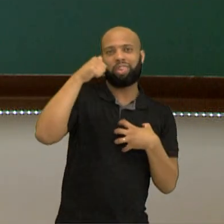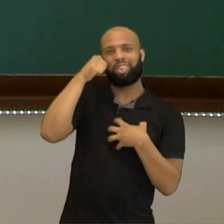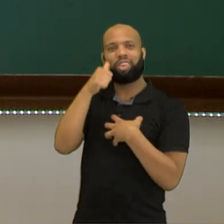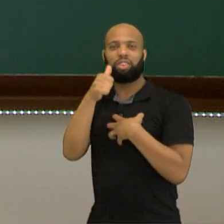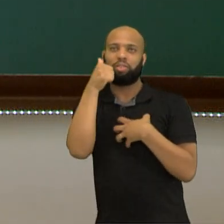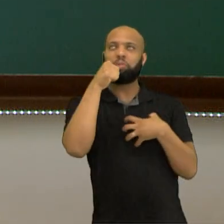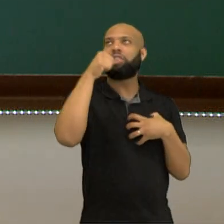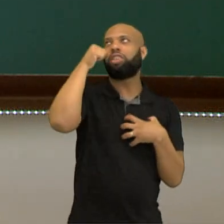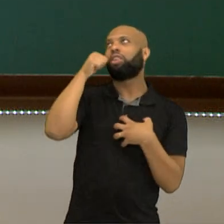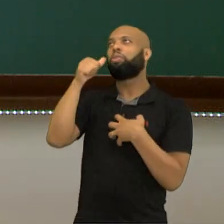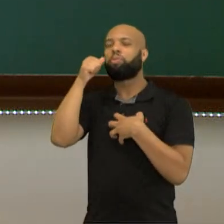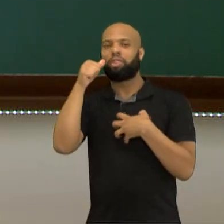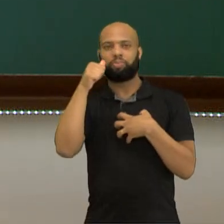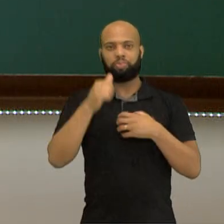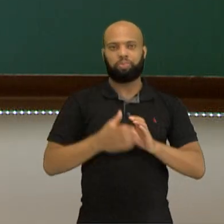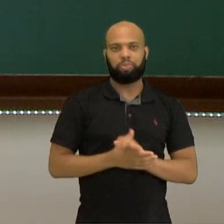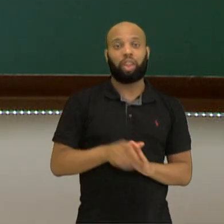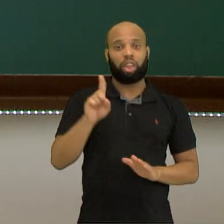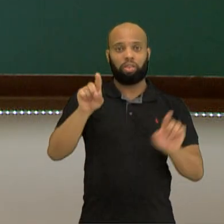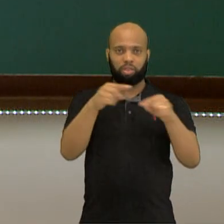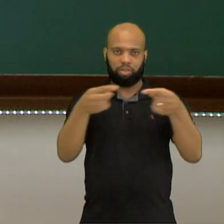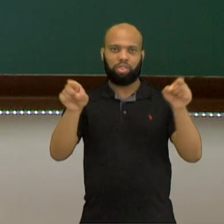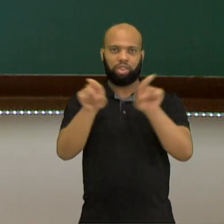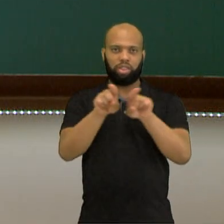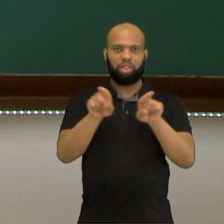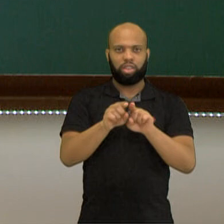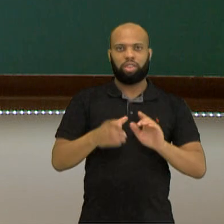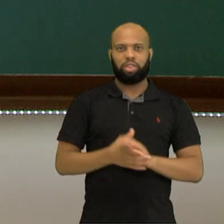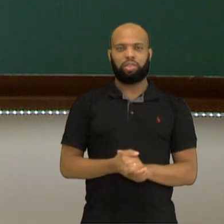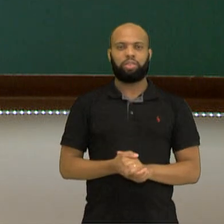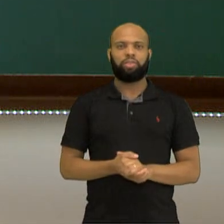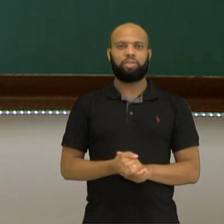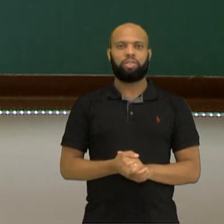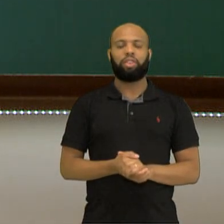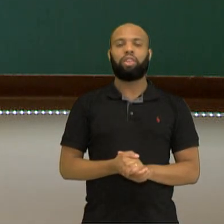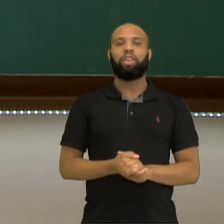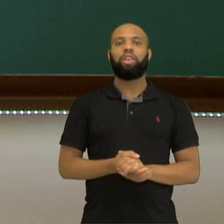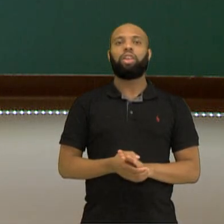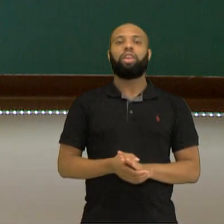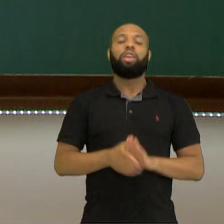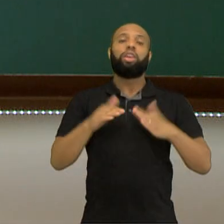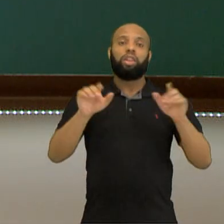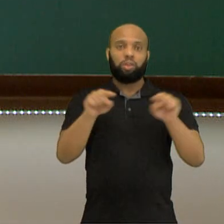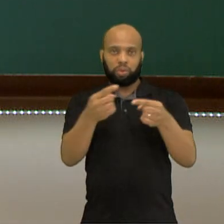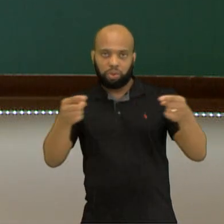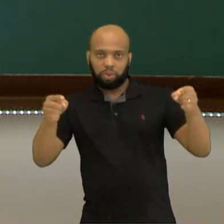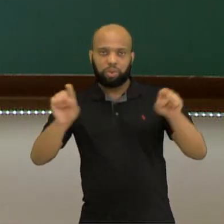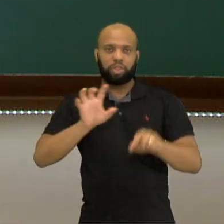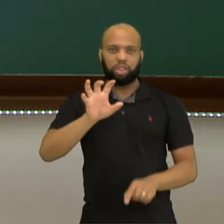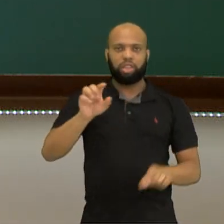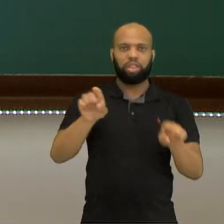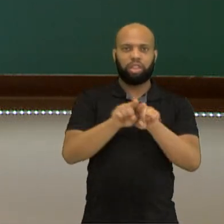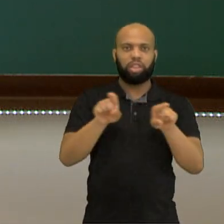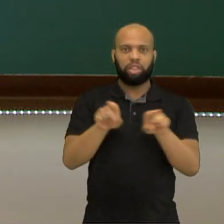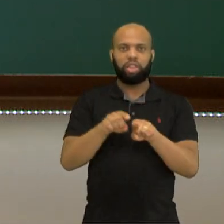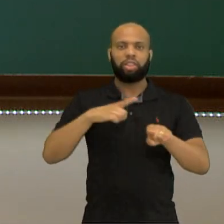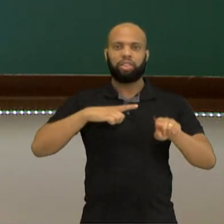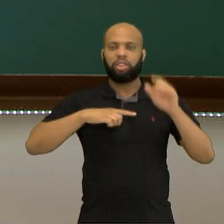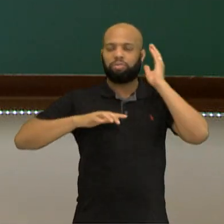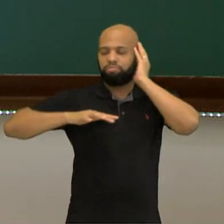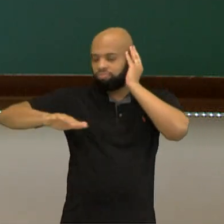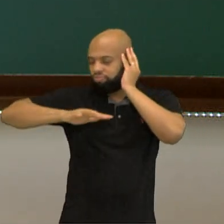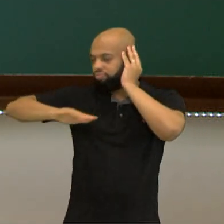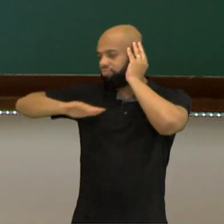baiana, baiana. Já ouviu essa também? Inclusive já é uma música que inclusive é até remixada.